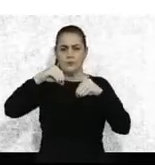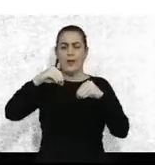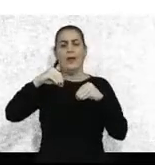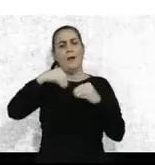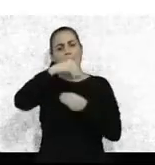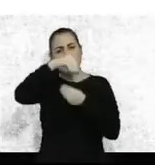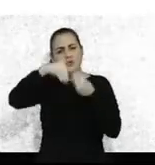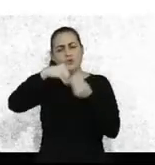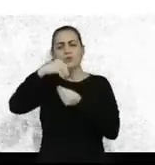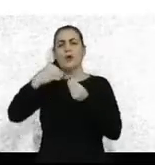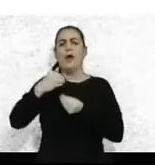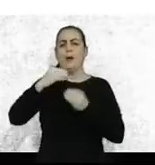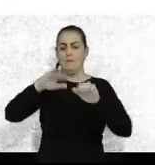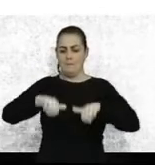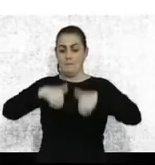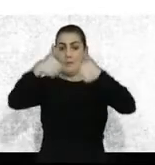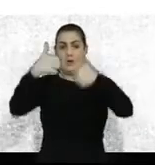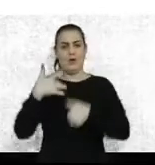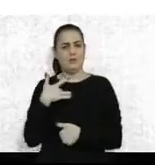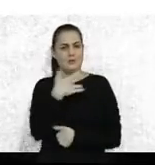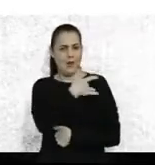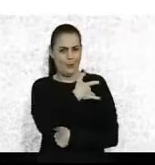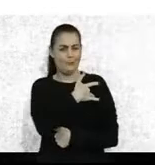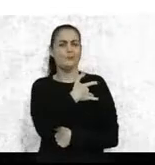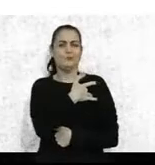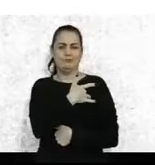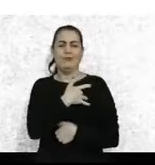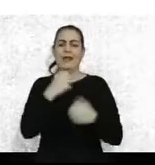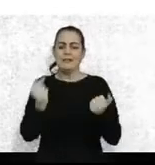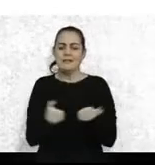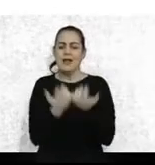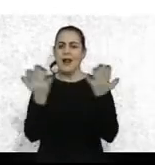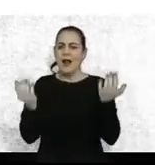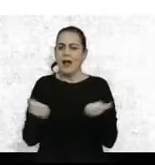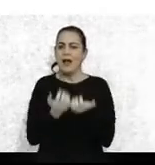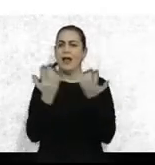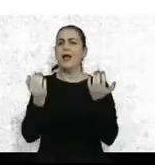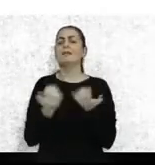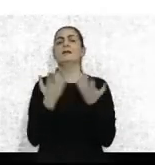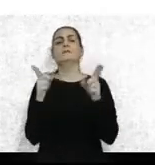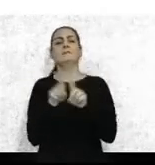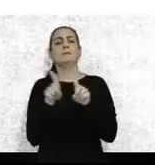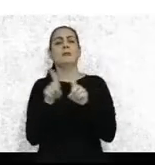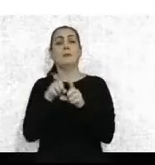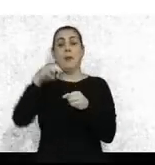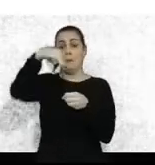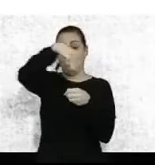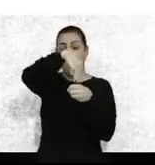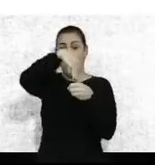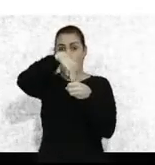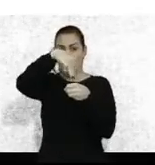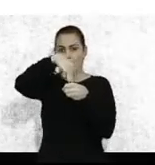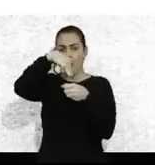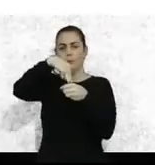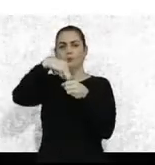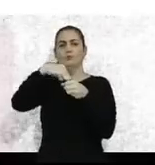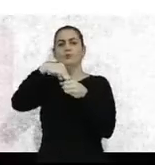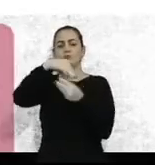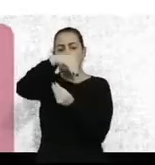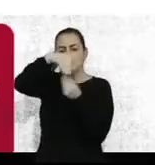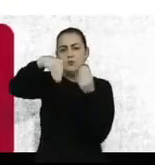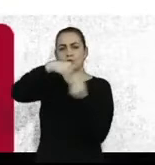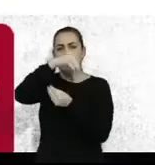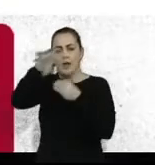Salada, né, com um mix de sementes, morango com chocolate amargo, que a gente vai ter os benefícios tanto das frutas vermelhas como do